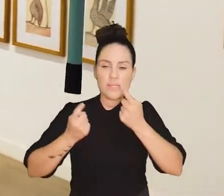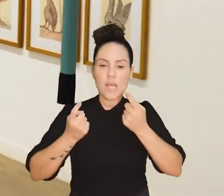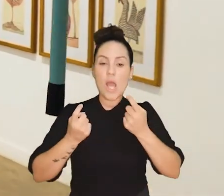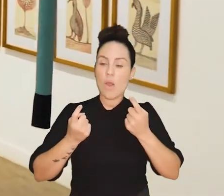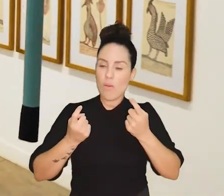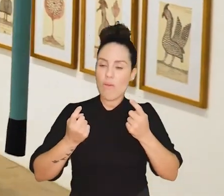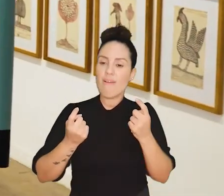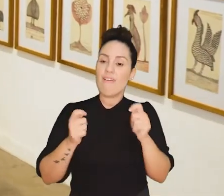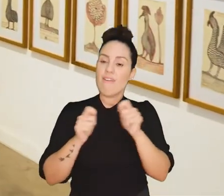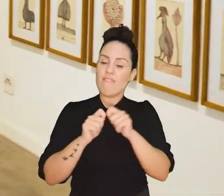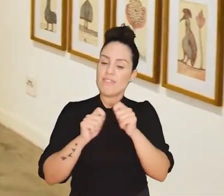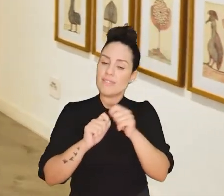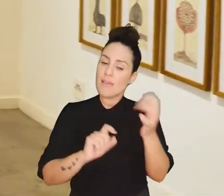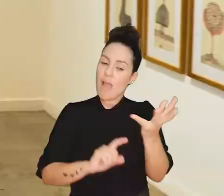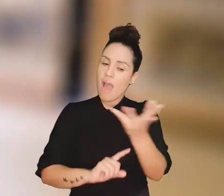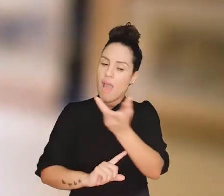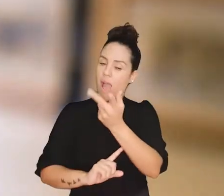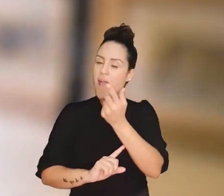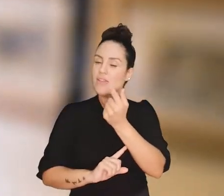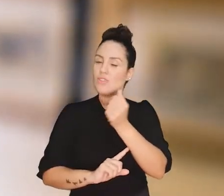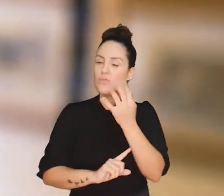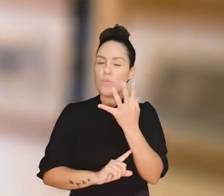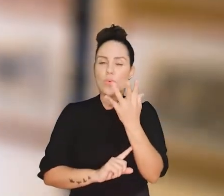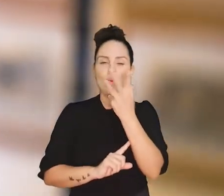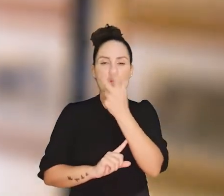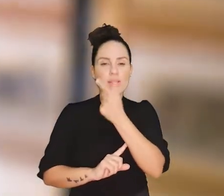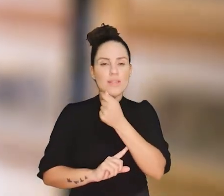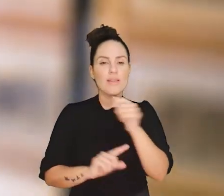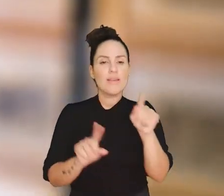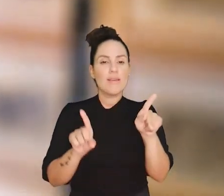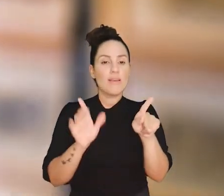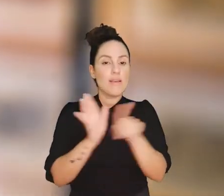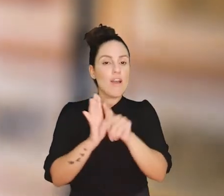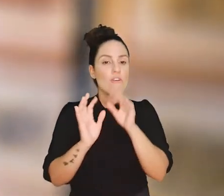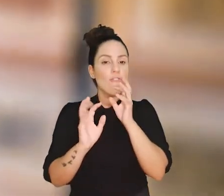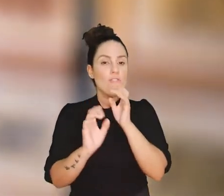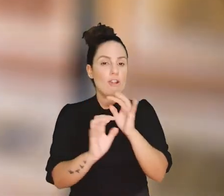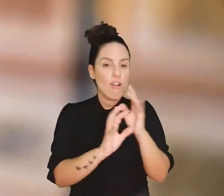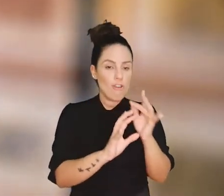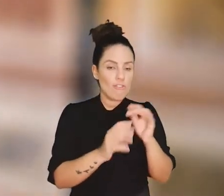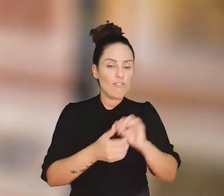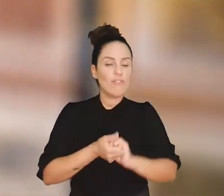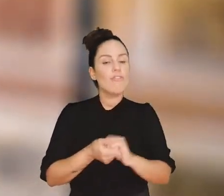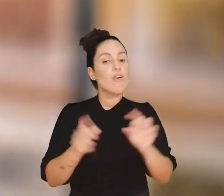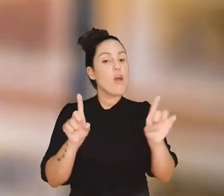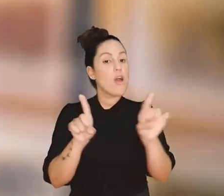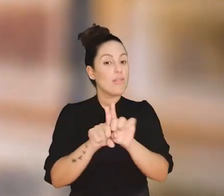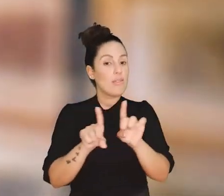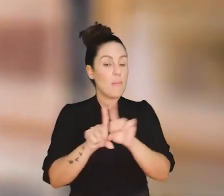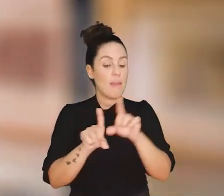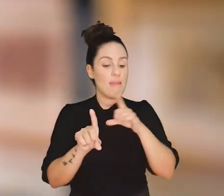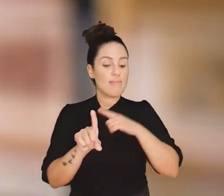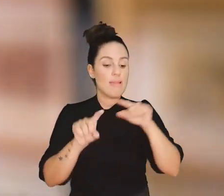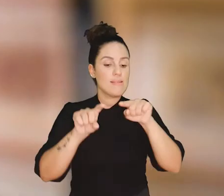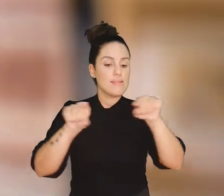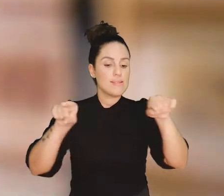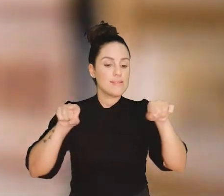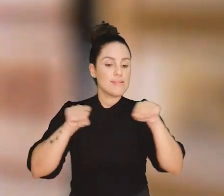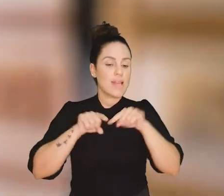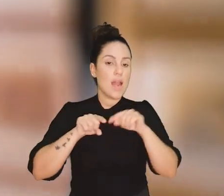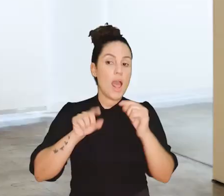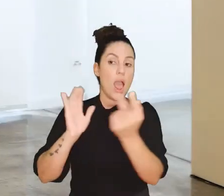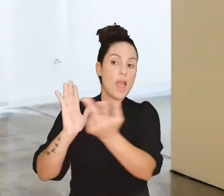inventividade e o cuidado, plástico do artista na construção dessas